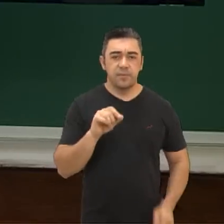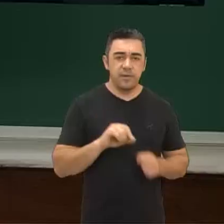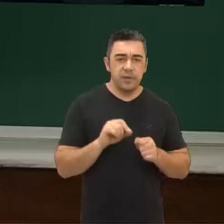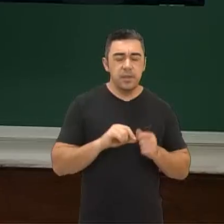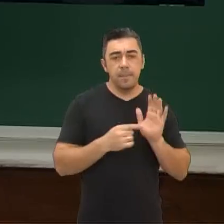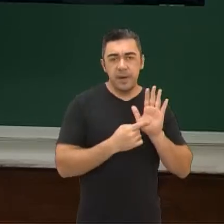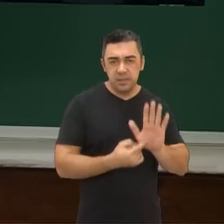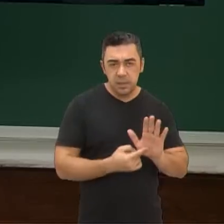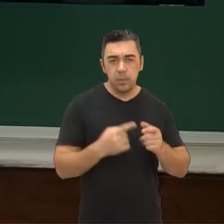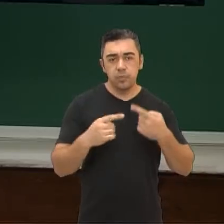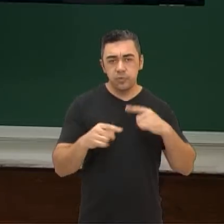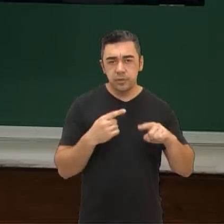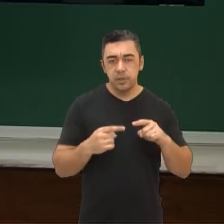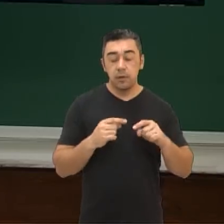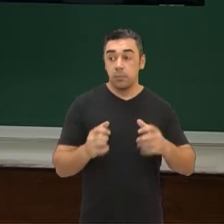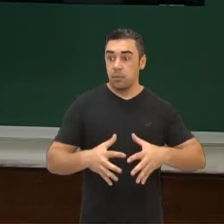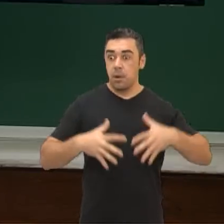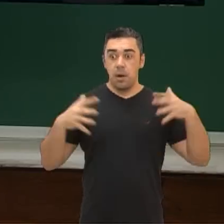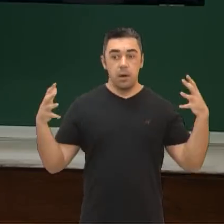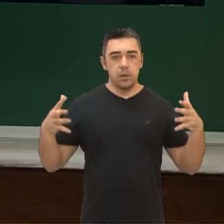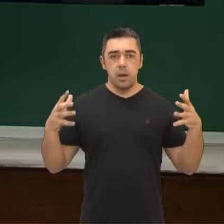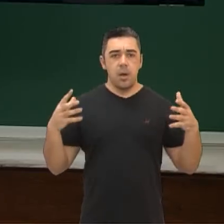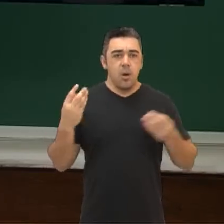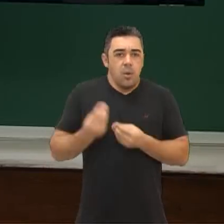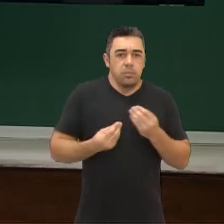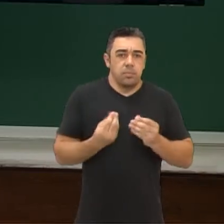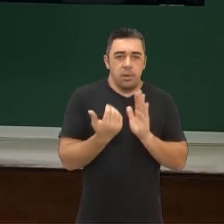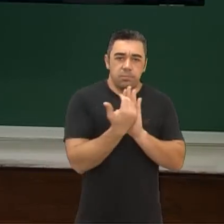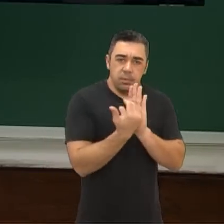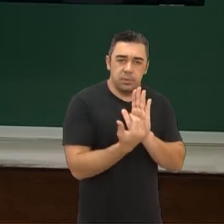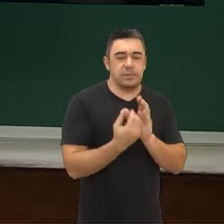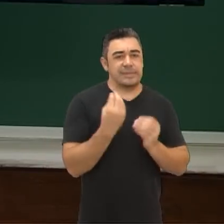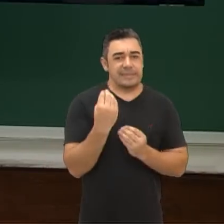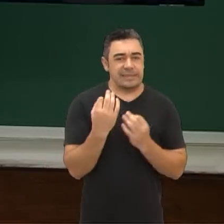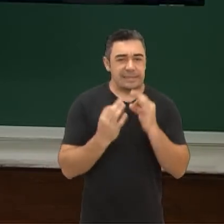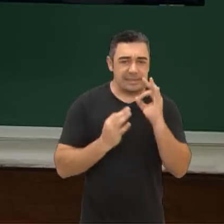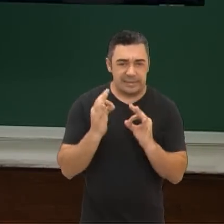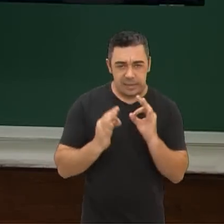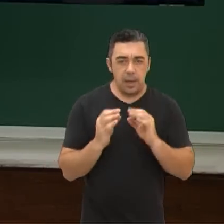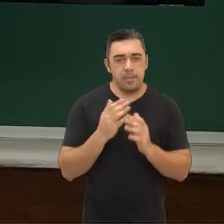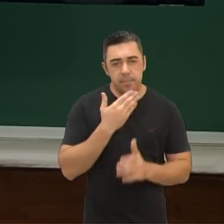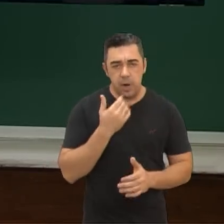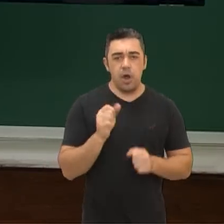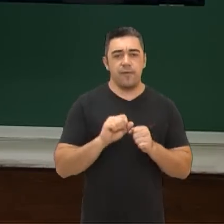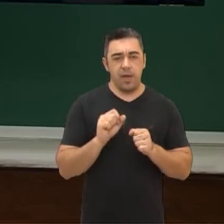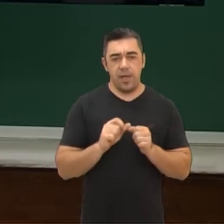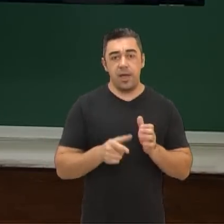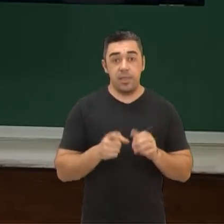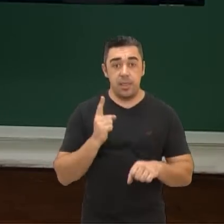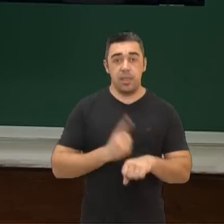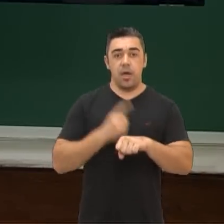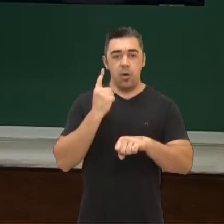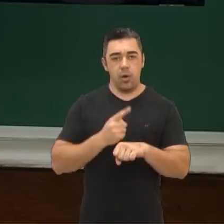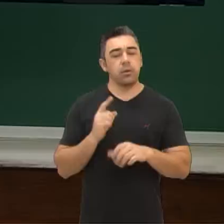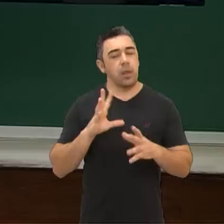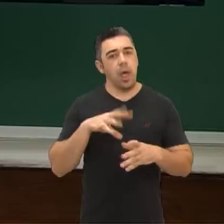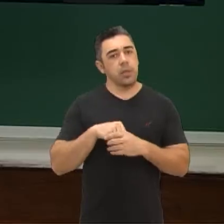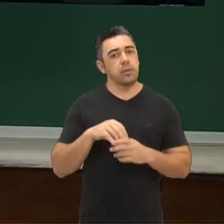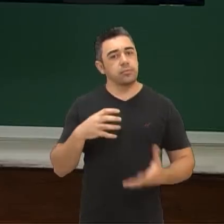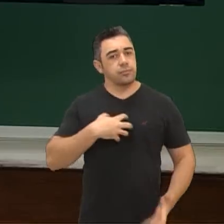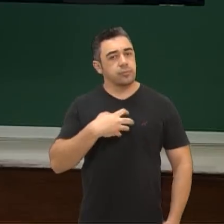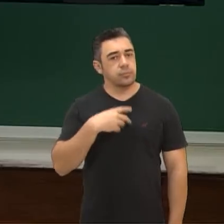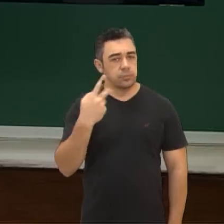a improvisação musical, né? Acho que um dos fatores mais importantes aqui é a criatividade do